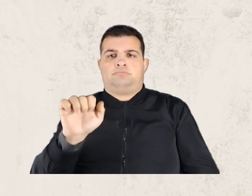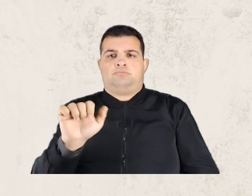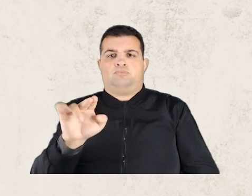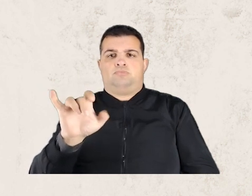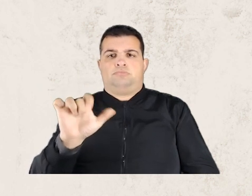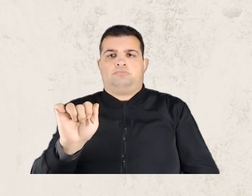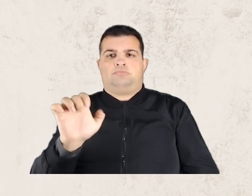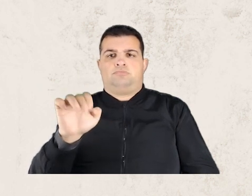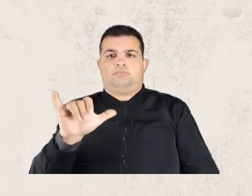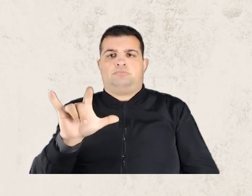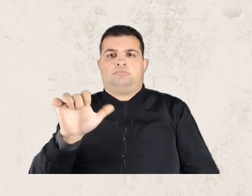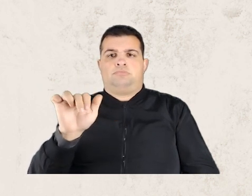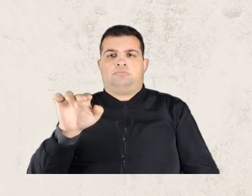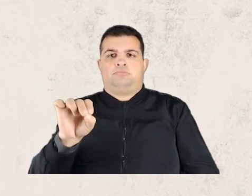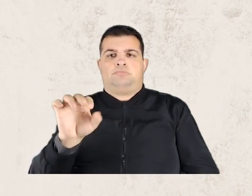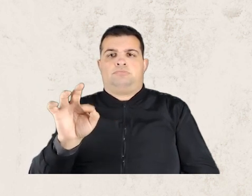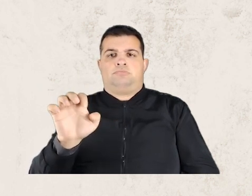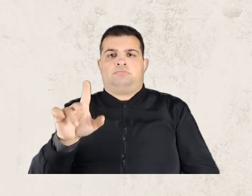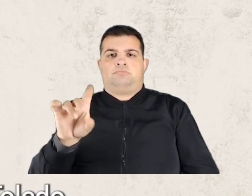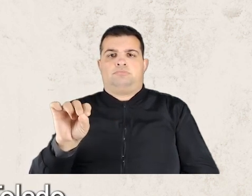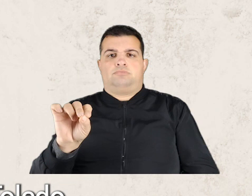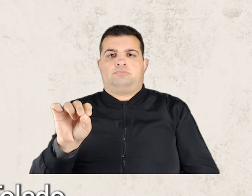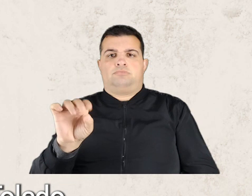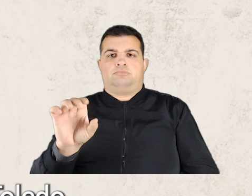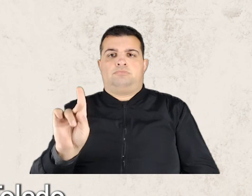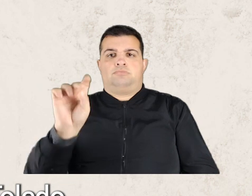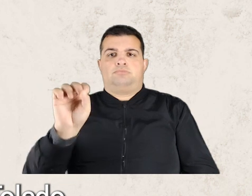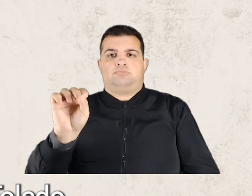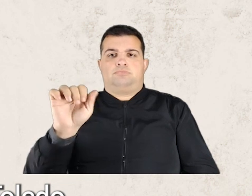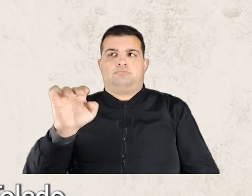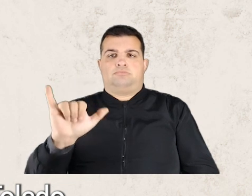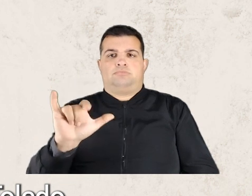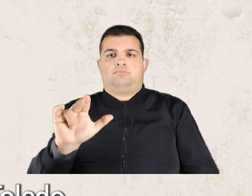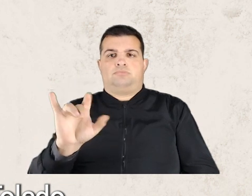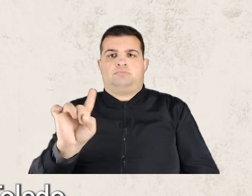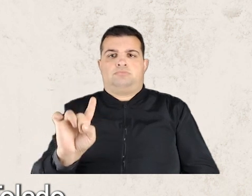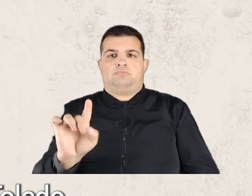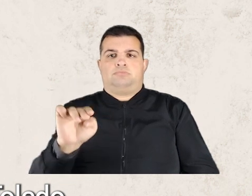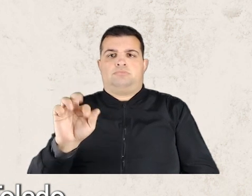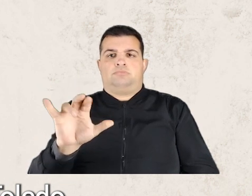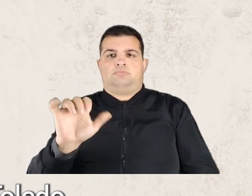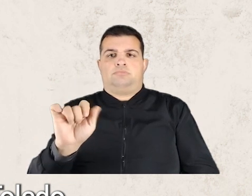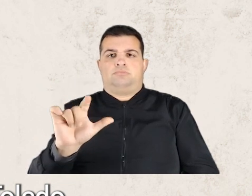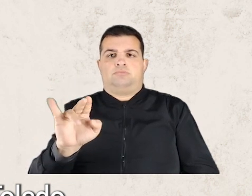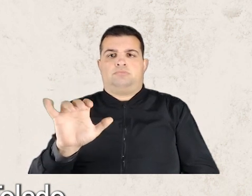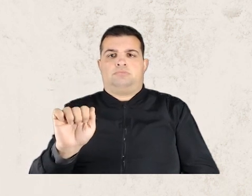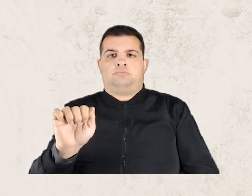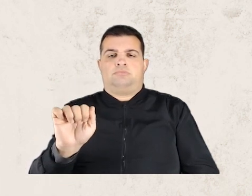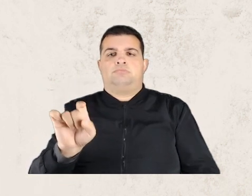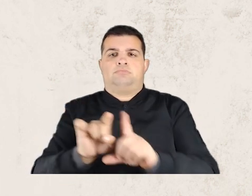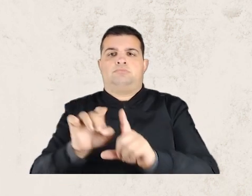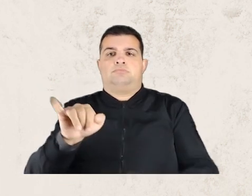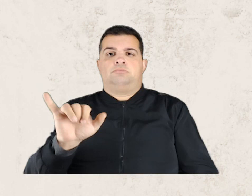entrevistadas e entrevistados que participaram deste episódio. Em ordem alfabética, Adriana Domingues, Ana Bock, Emanuela